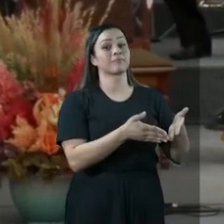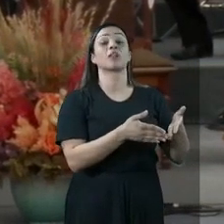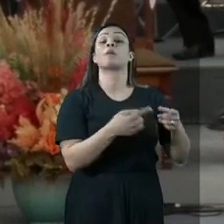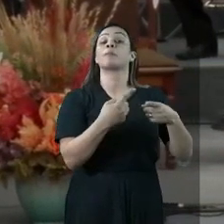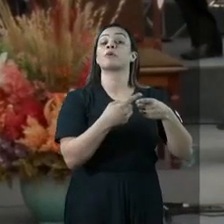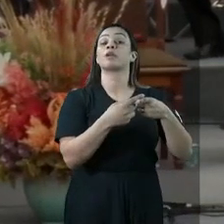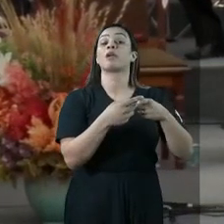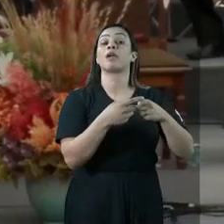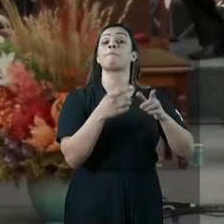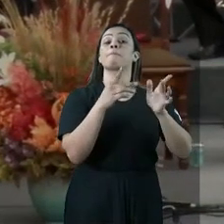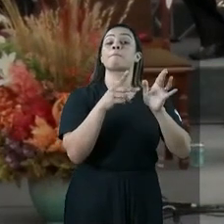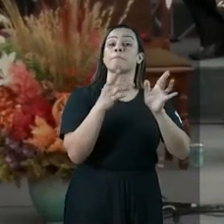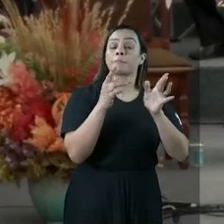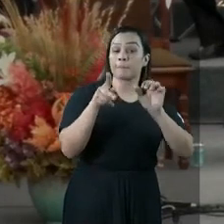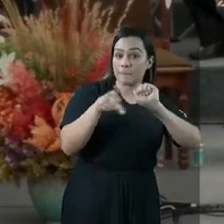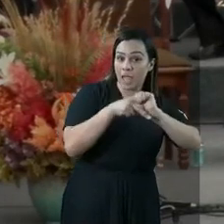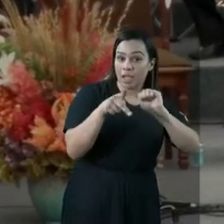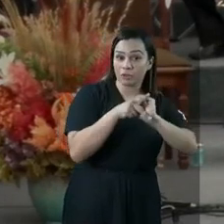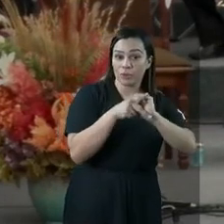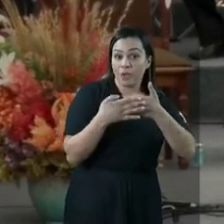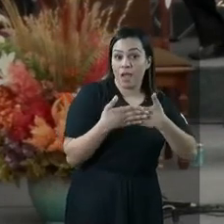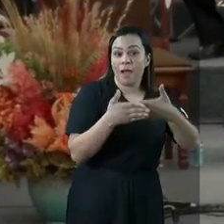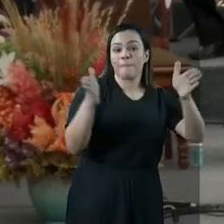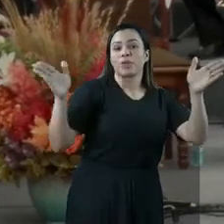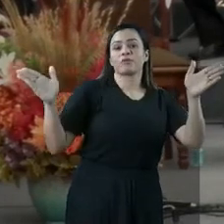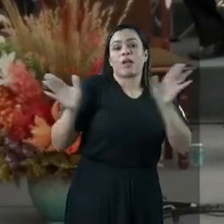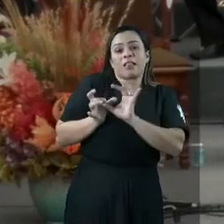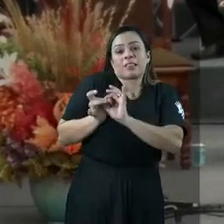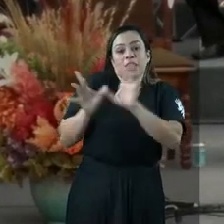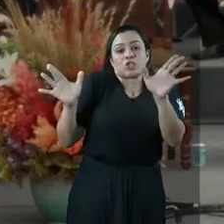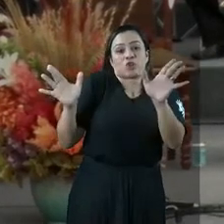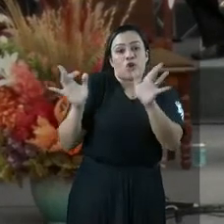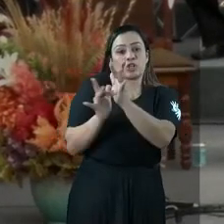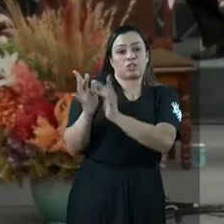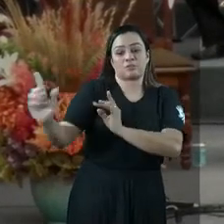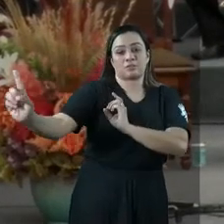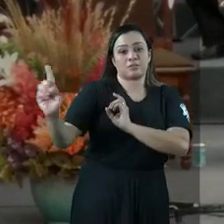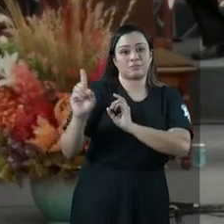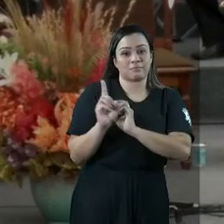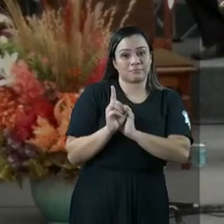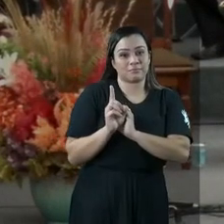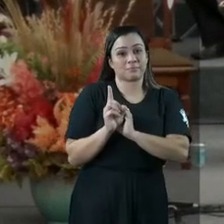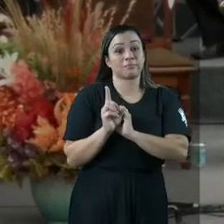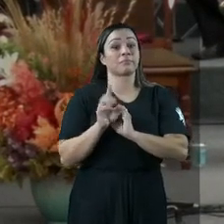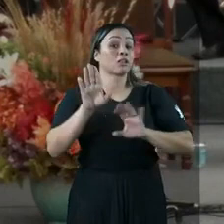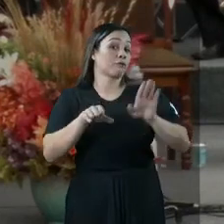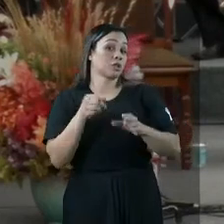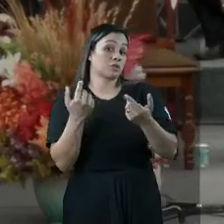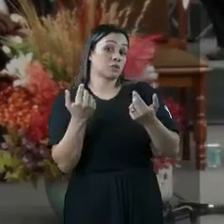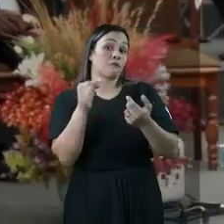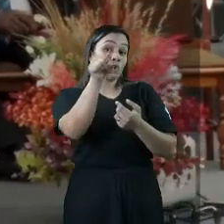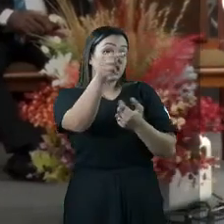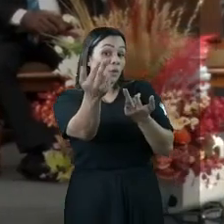eu vou mudar a história dele. Não pescou nada, mas se ele der espaço, hoje ele é um pescador frustrado, mas amanhã ele vai ser